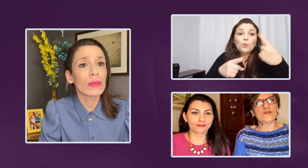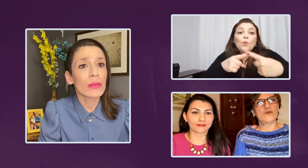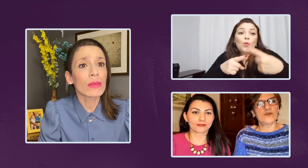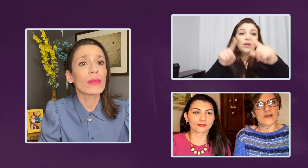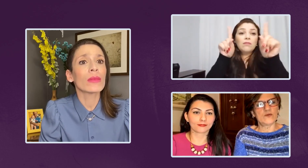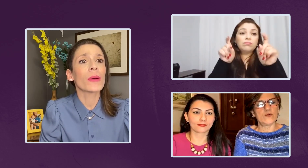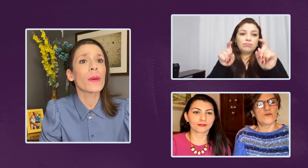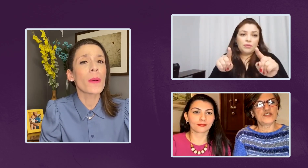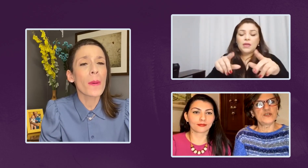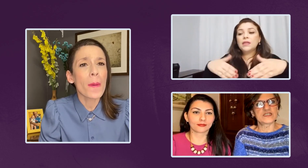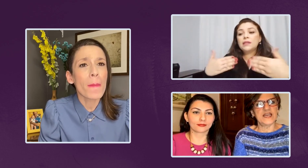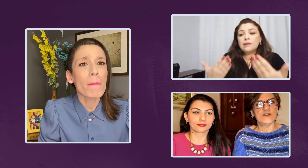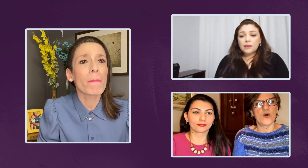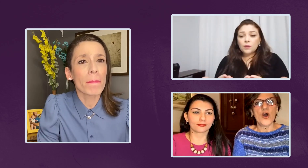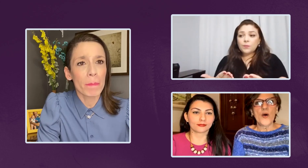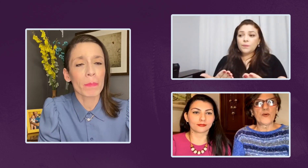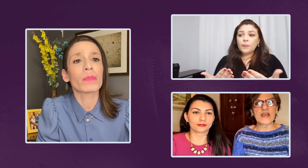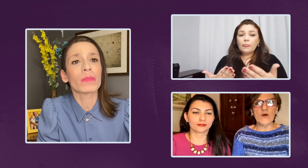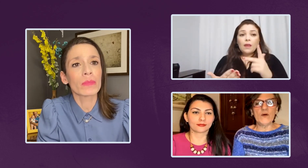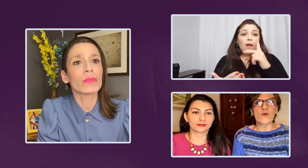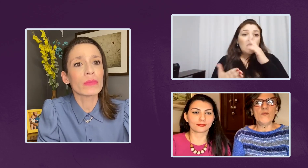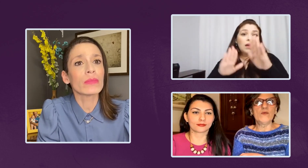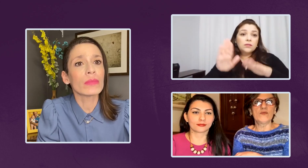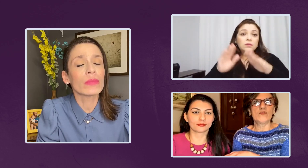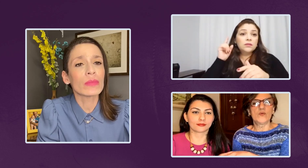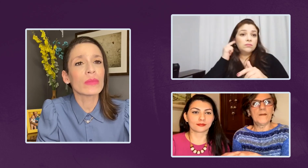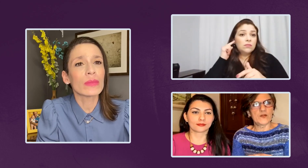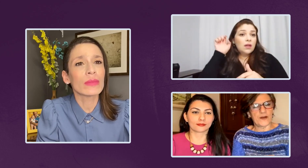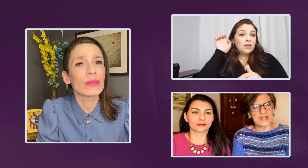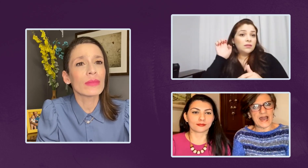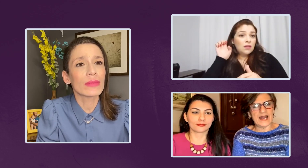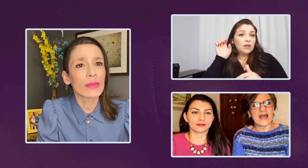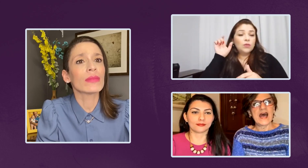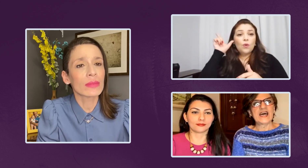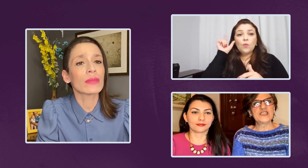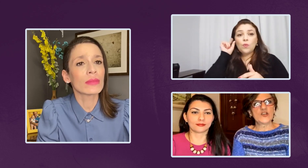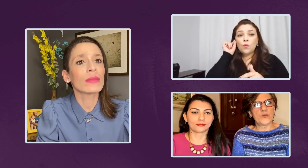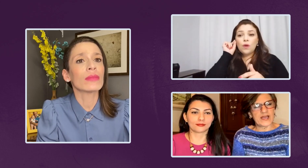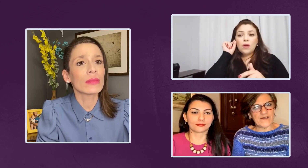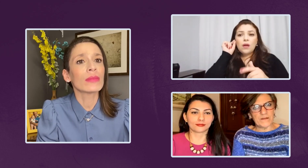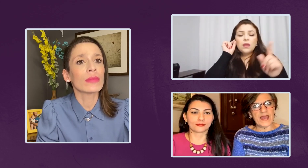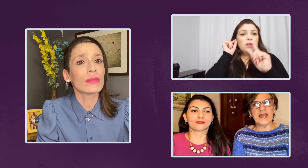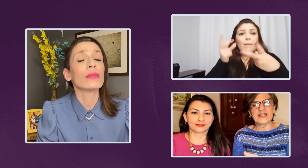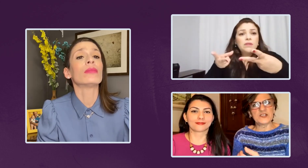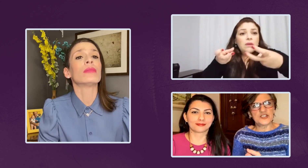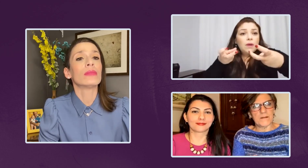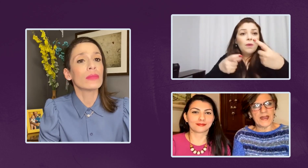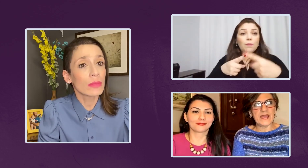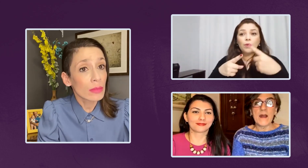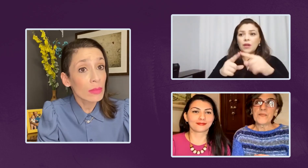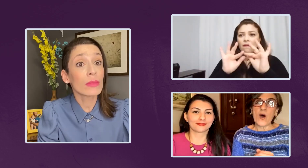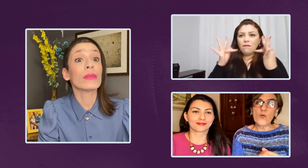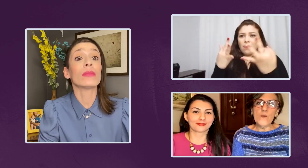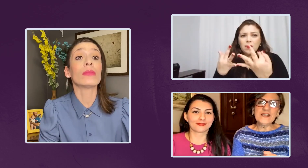dela do ouvidinho esquerdo, porque como no âmbito familiar, a gente se comunicava bem, ela atendia